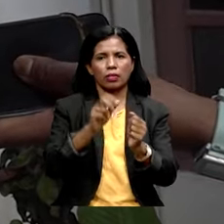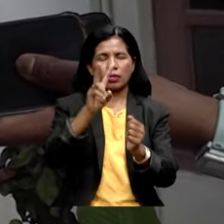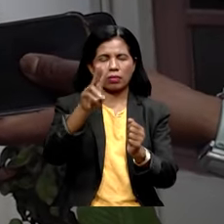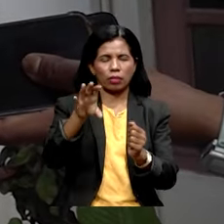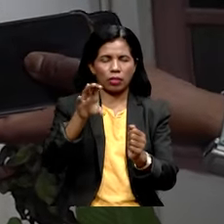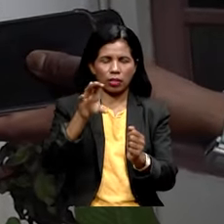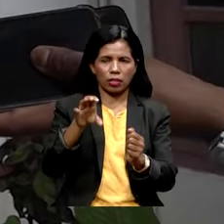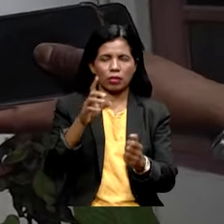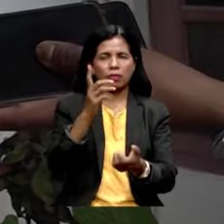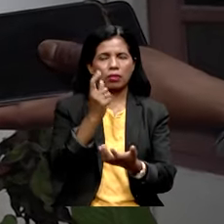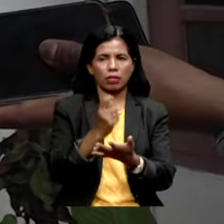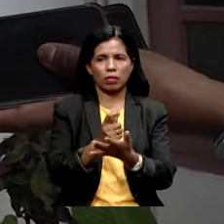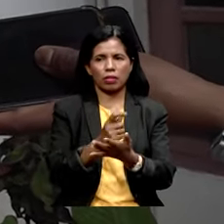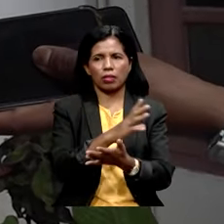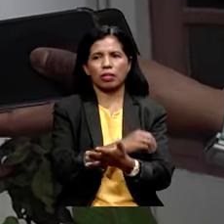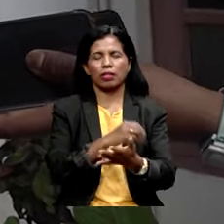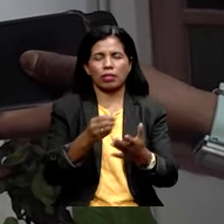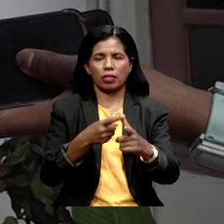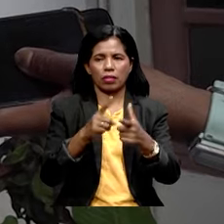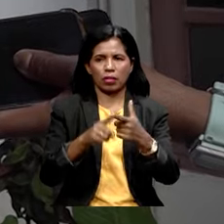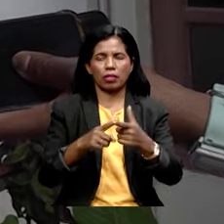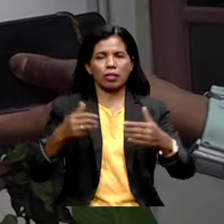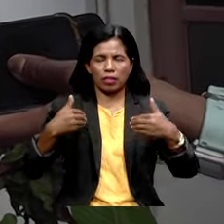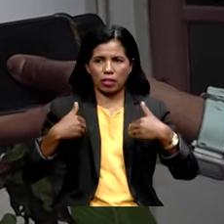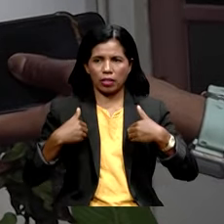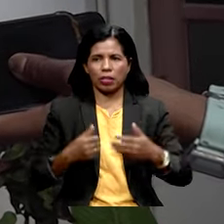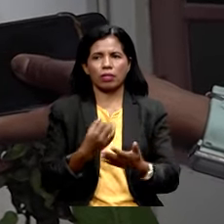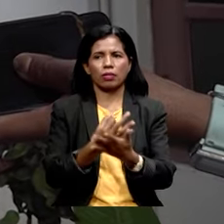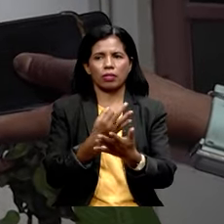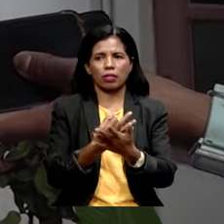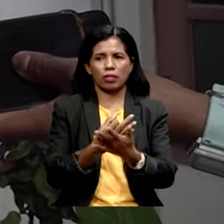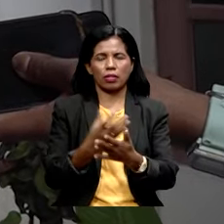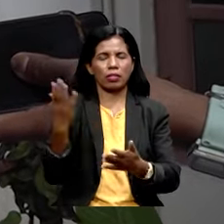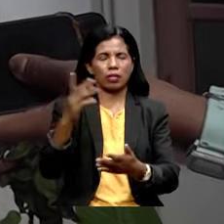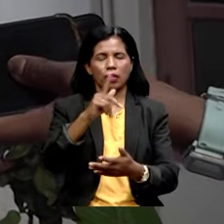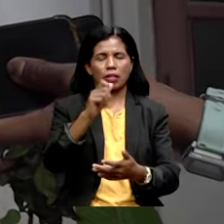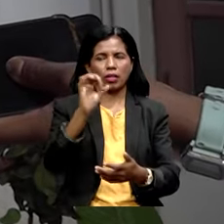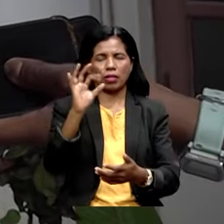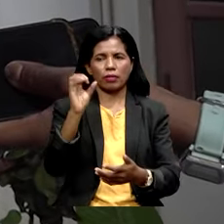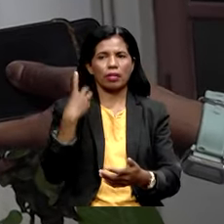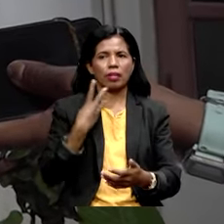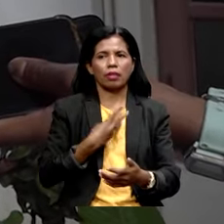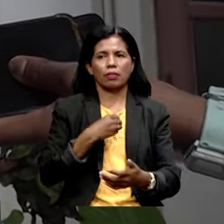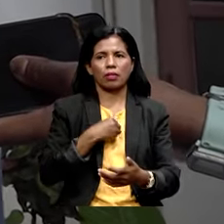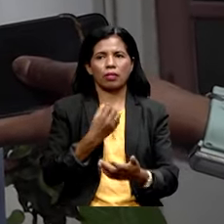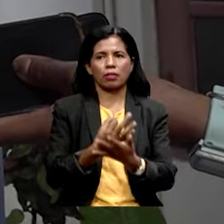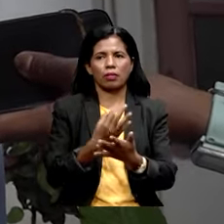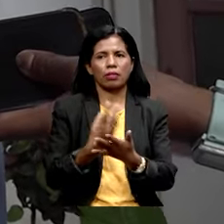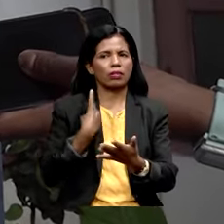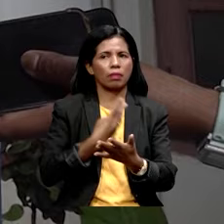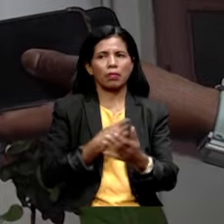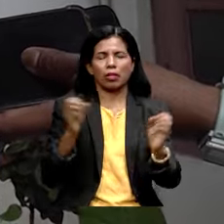be basic 200 mil selecciona hele de maga osan resto ia kafi ne bata wel tama ami nain, mai be osan ami lazer